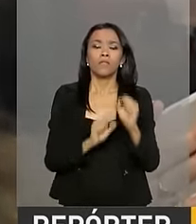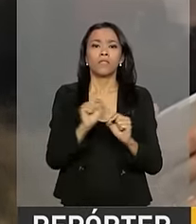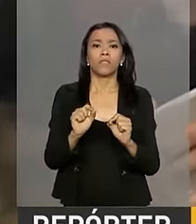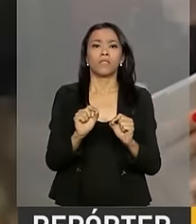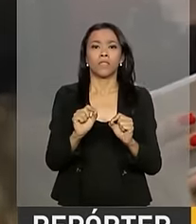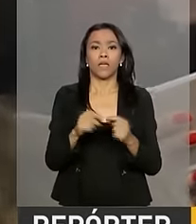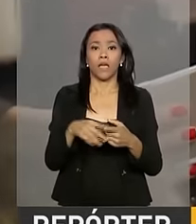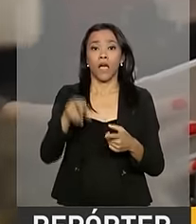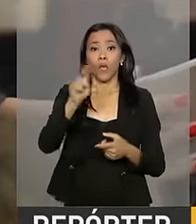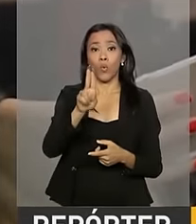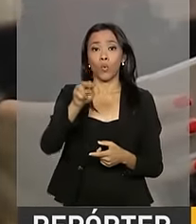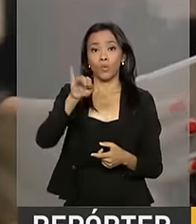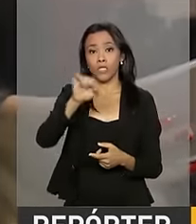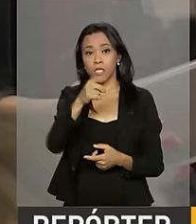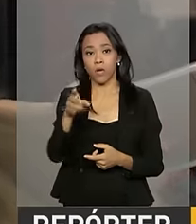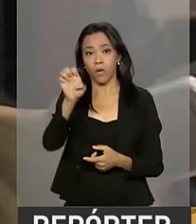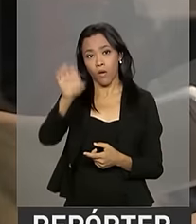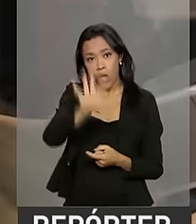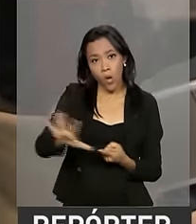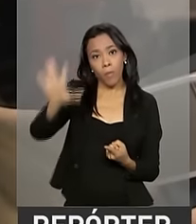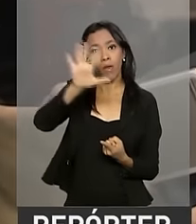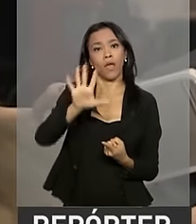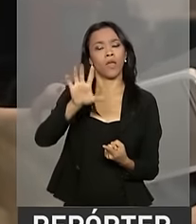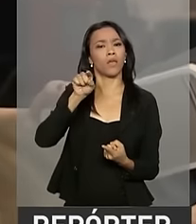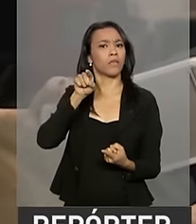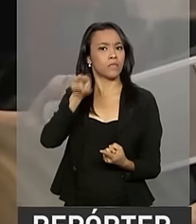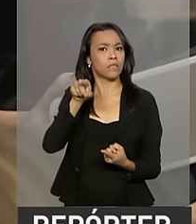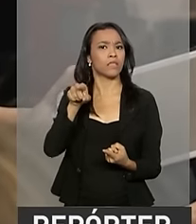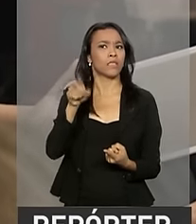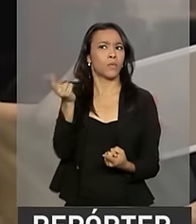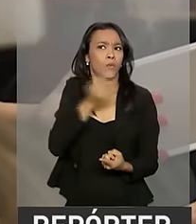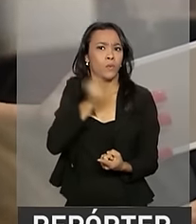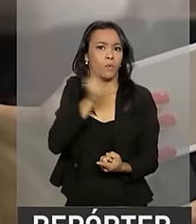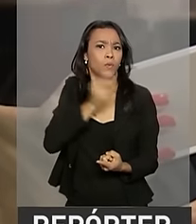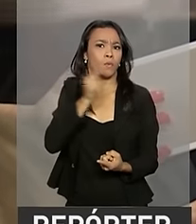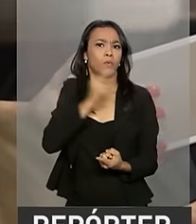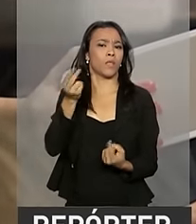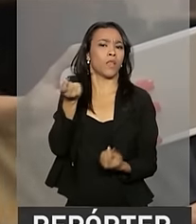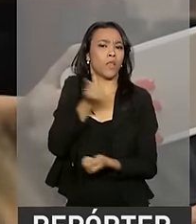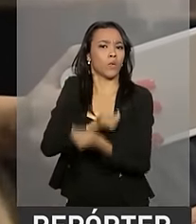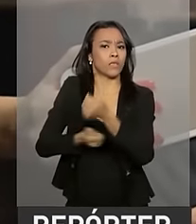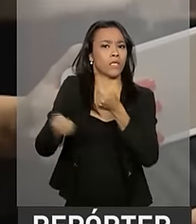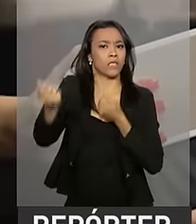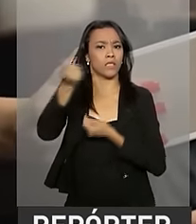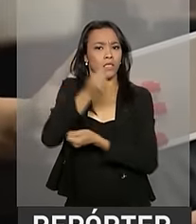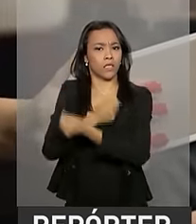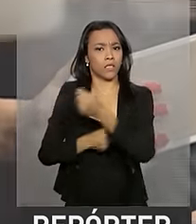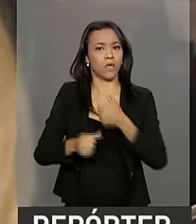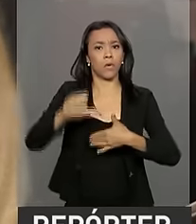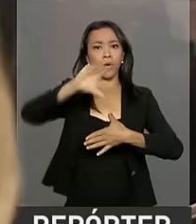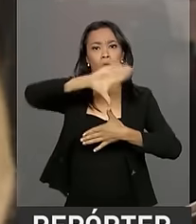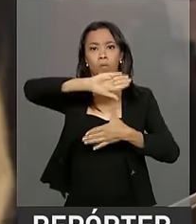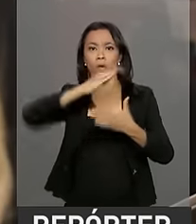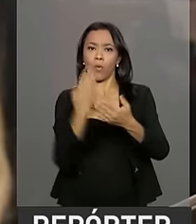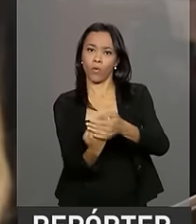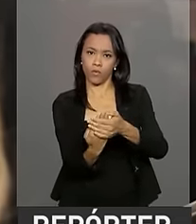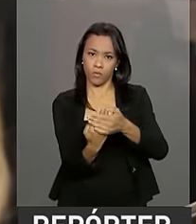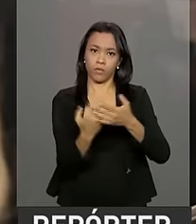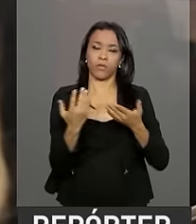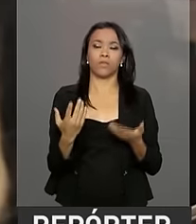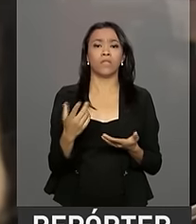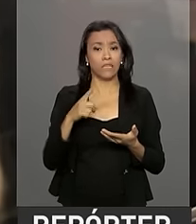União Europeia para que prossiga que dê mais agilidade ao processo de negociação com o Mercosul existem